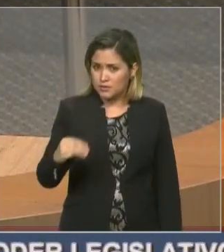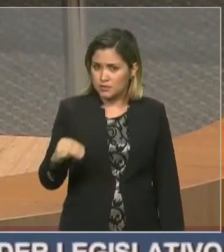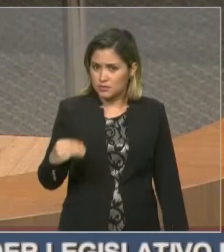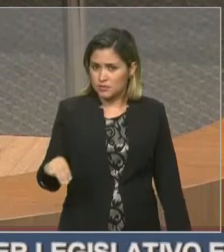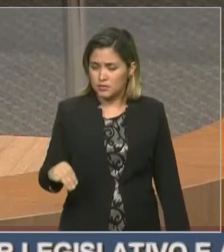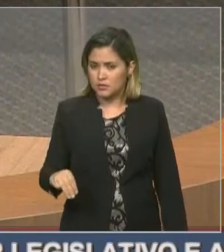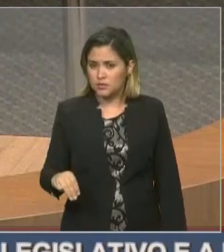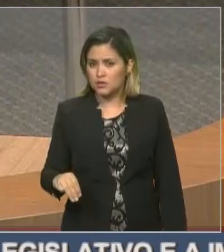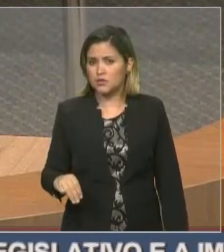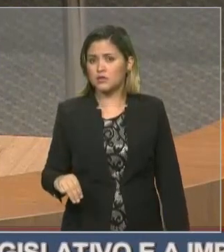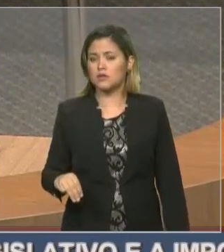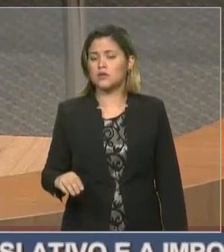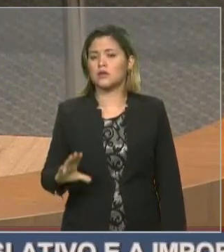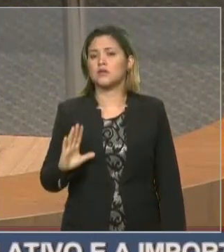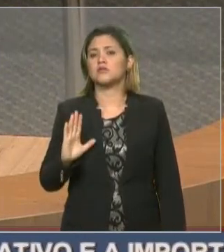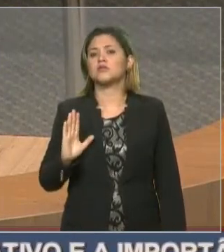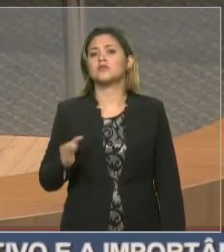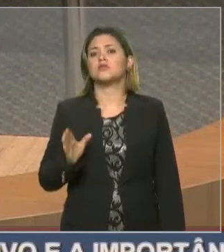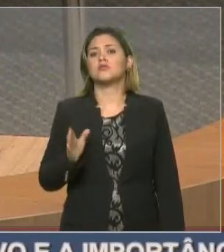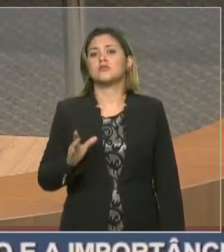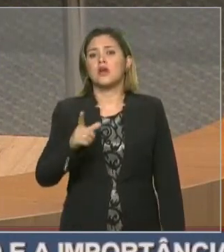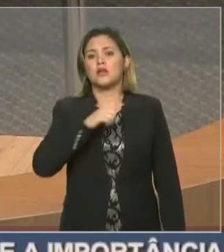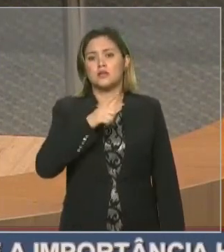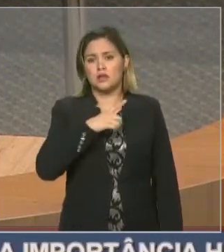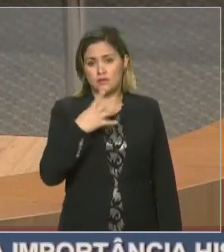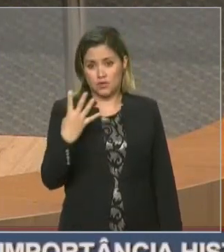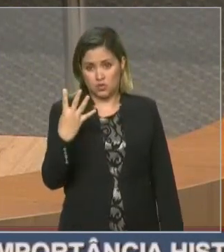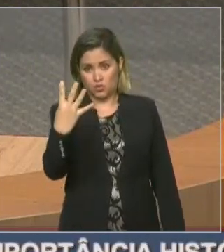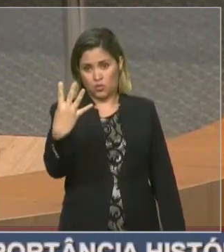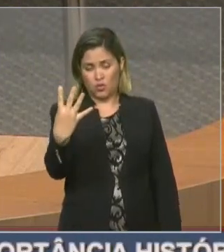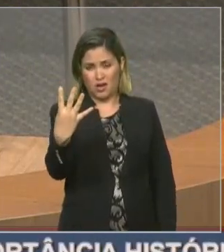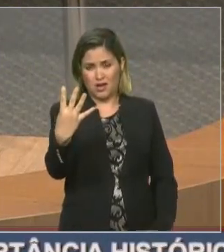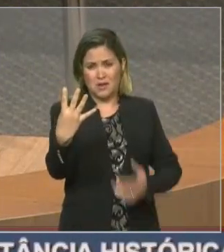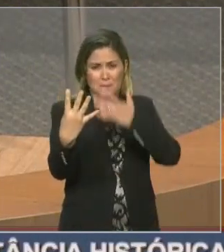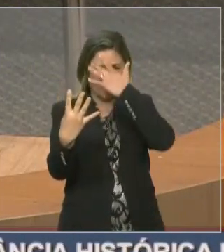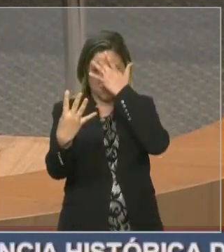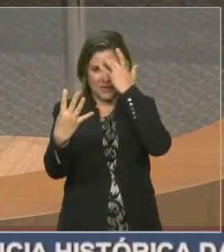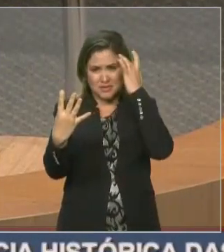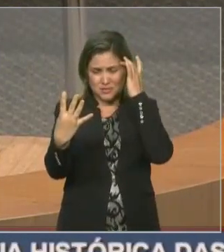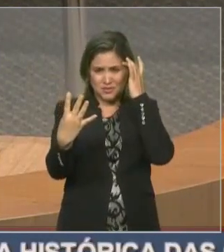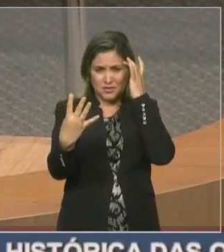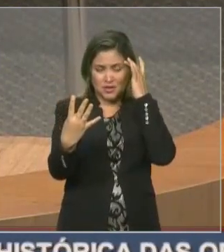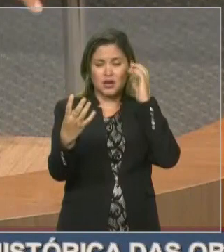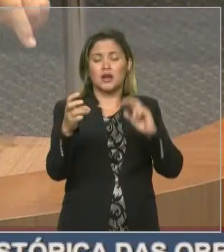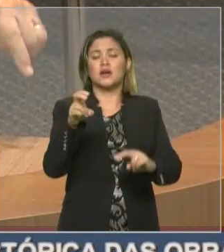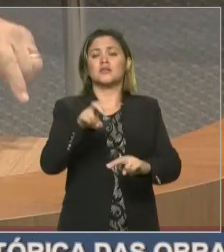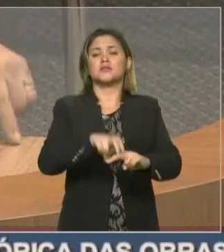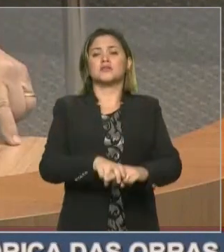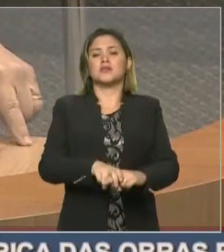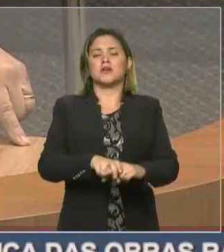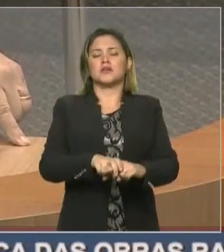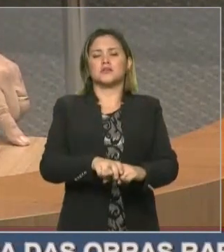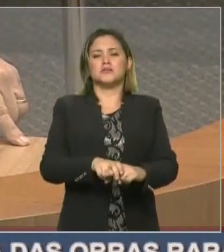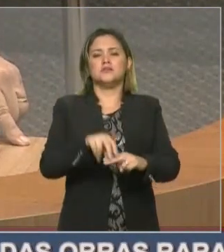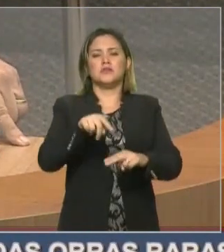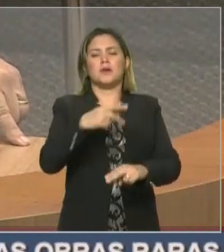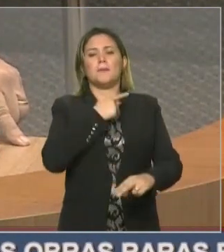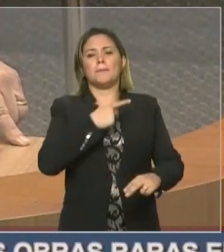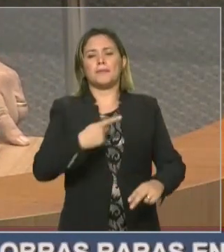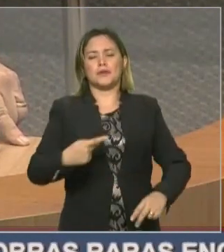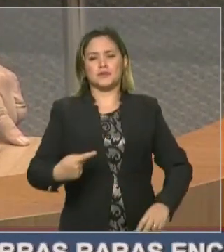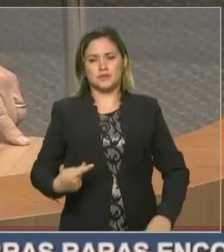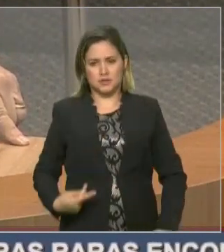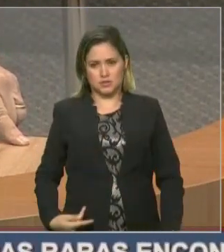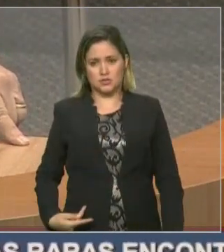já deu 4 cidadãos, homens públicos, que sentaram na cadeira